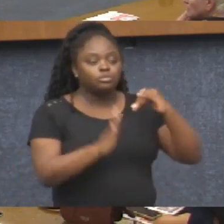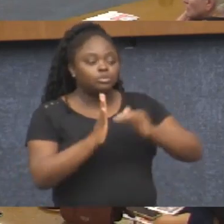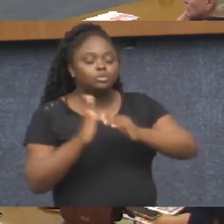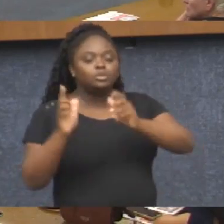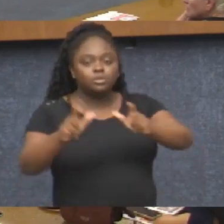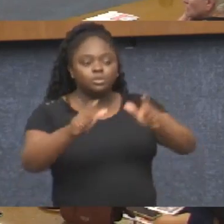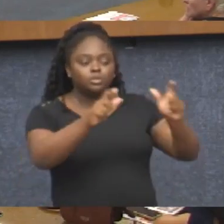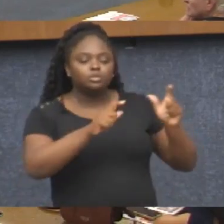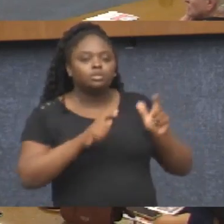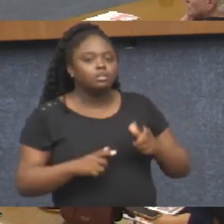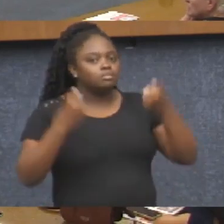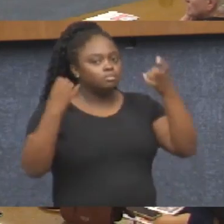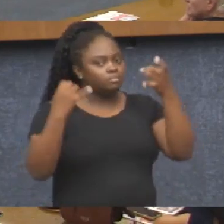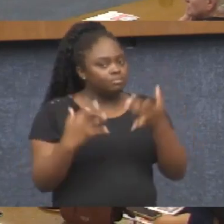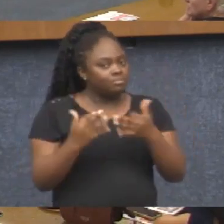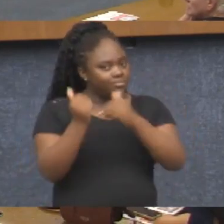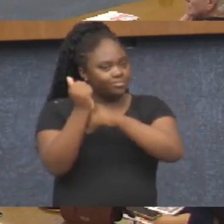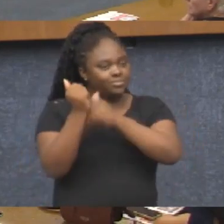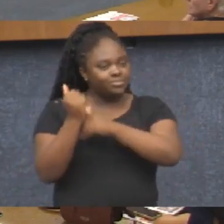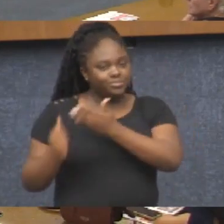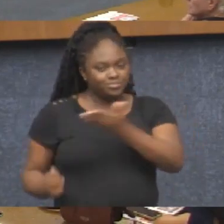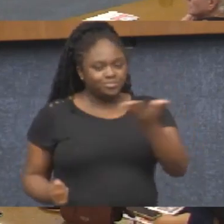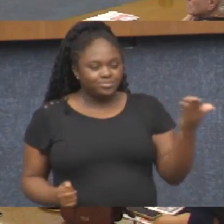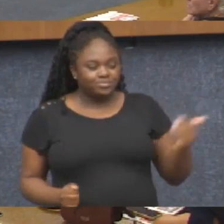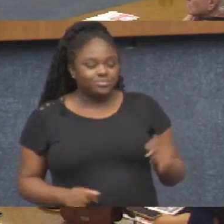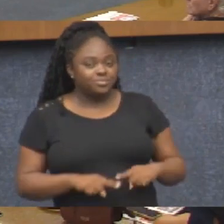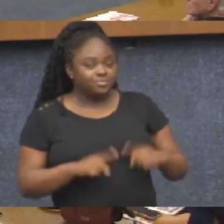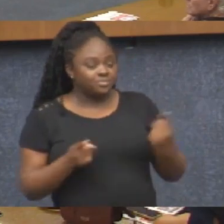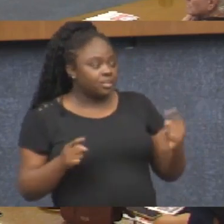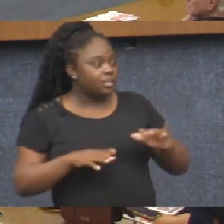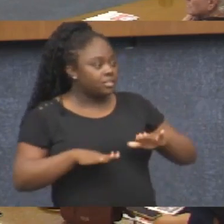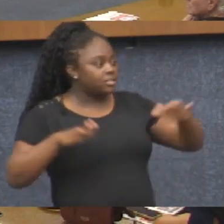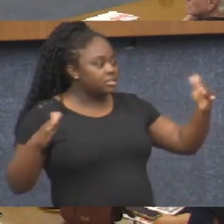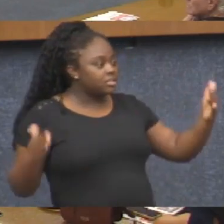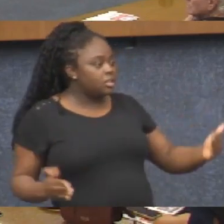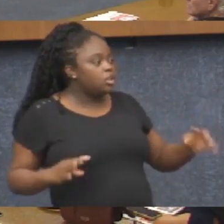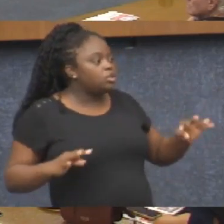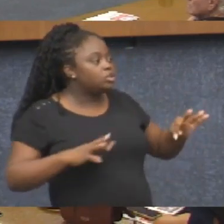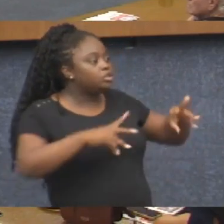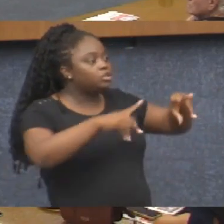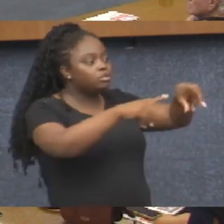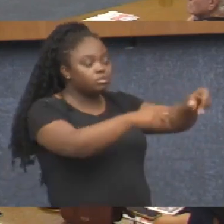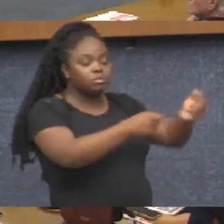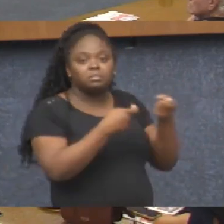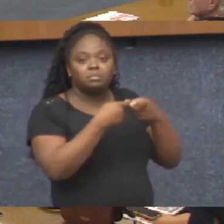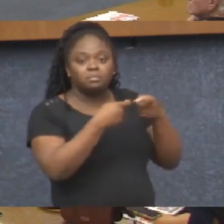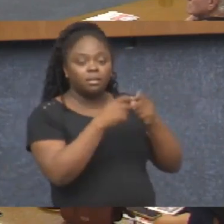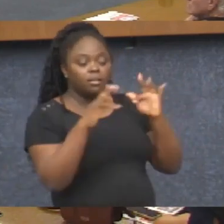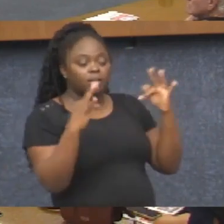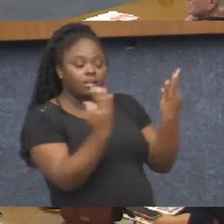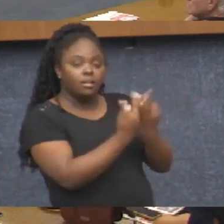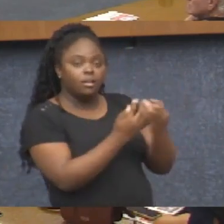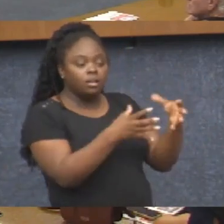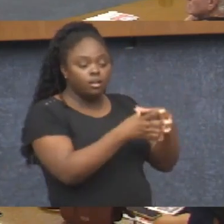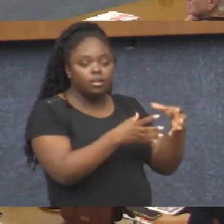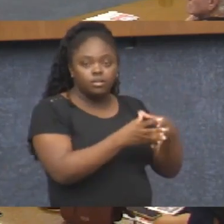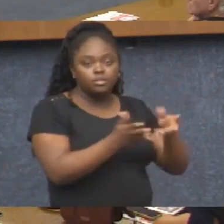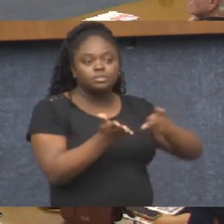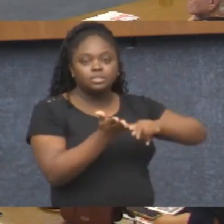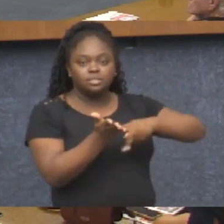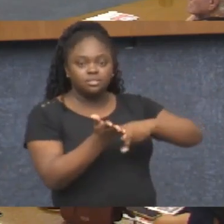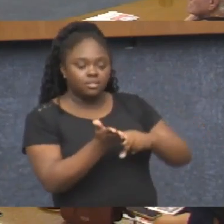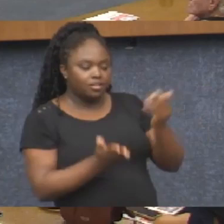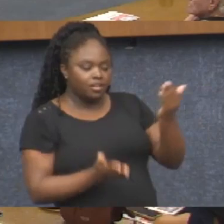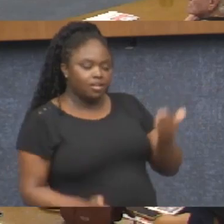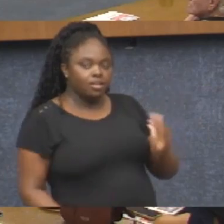os lugares, né? Vou contar um segredo para vocês, mas aqui nessa mesa nossa, todo mundo é médico de família e comunidade, seja no sindicato, o André, meu